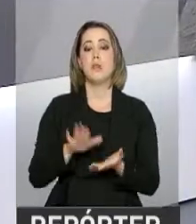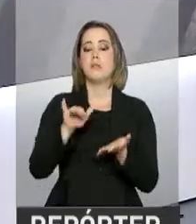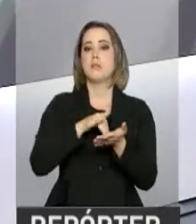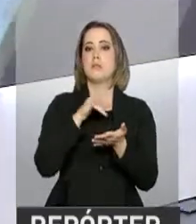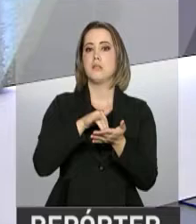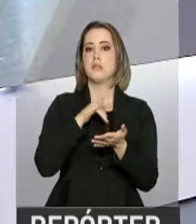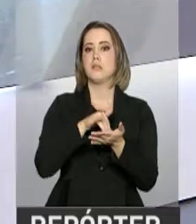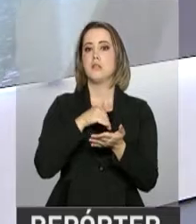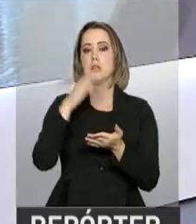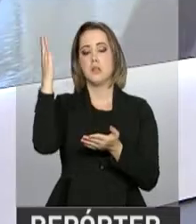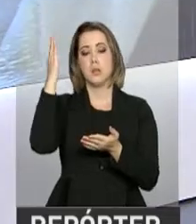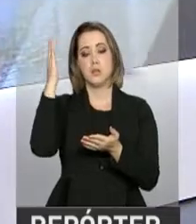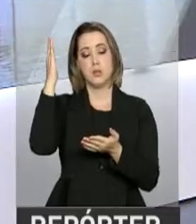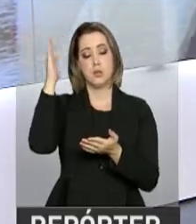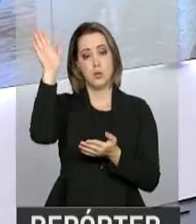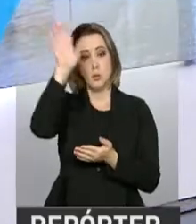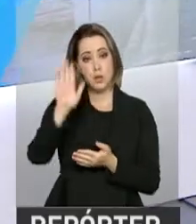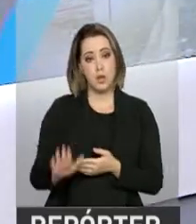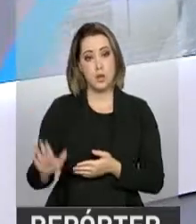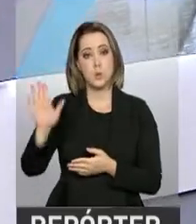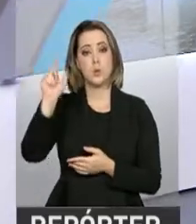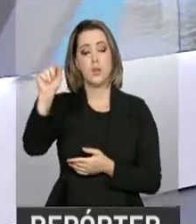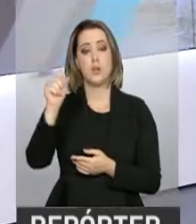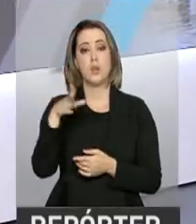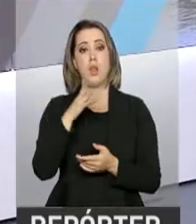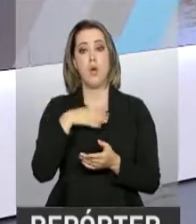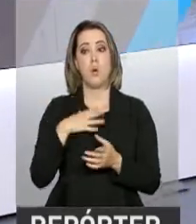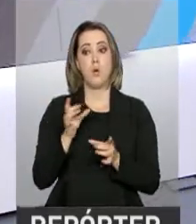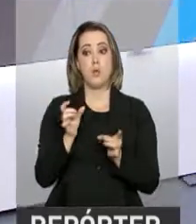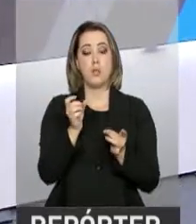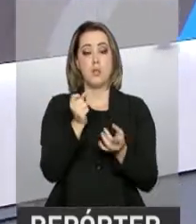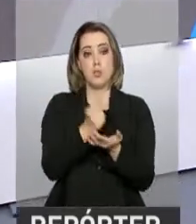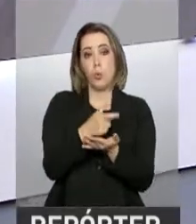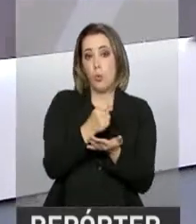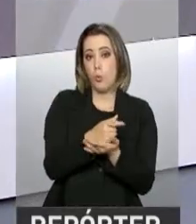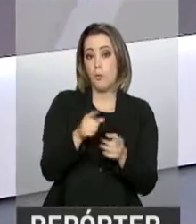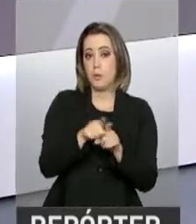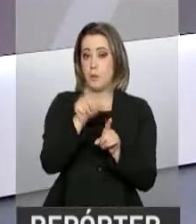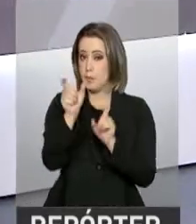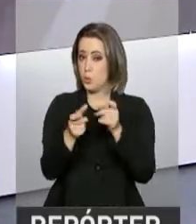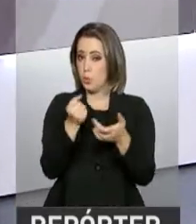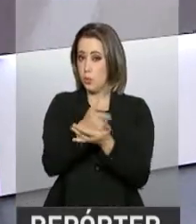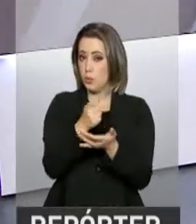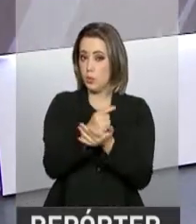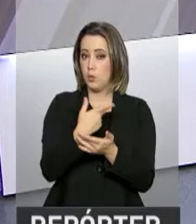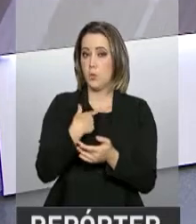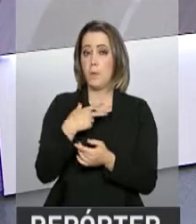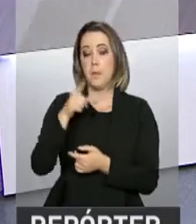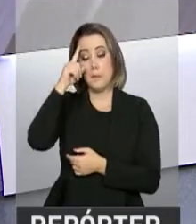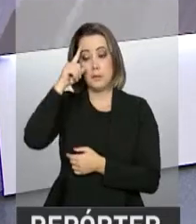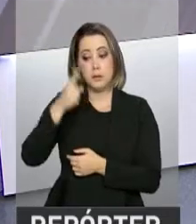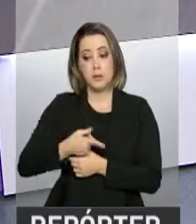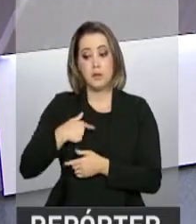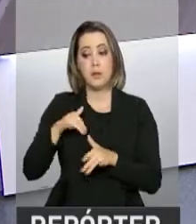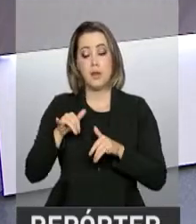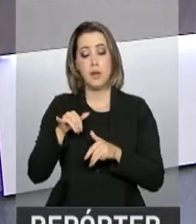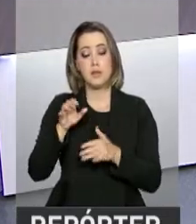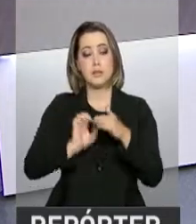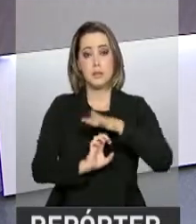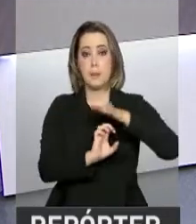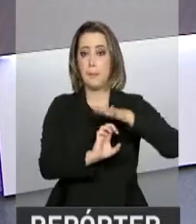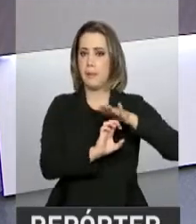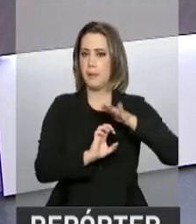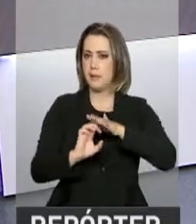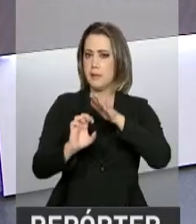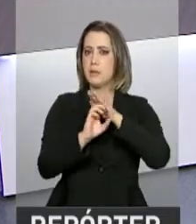nacional do consumidor cena com está determinando que algumas empresas denunciadas pela operação carne é fraca faça um recall das